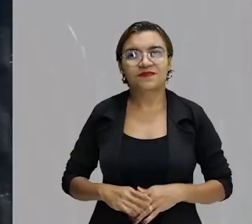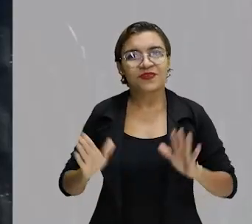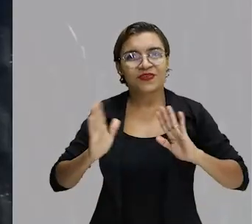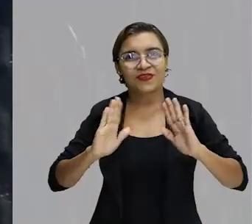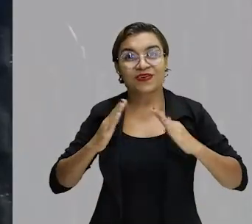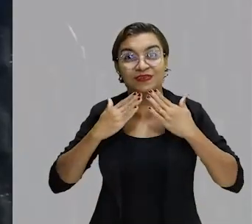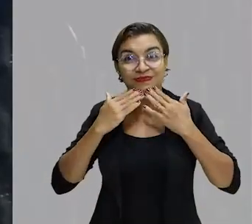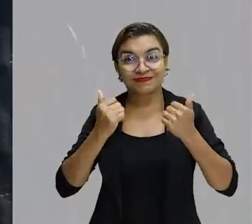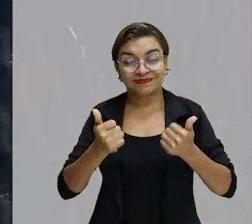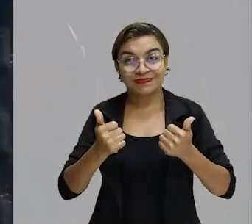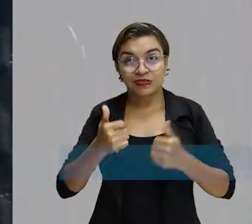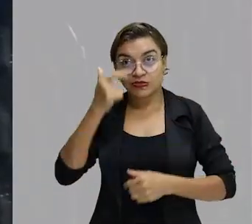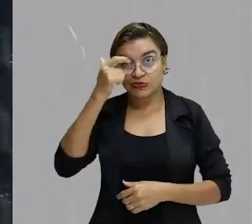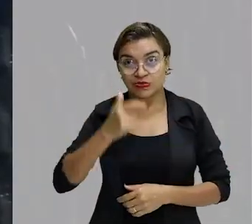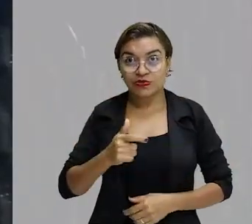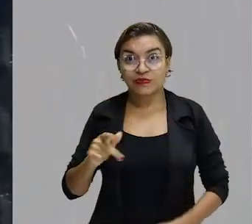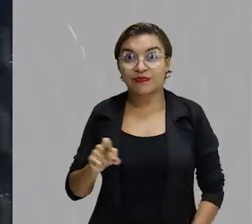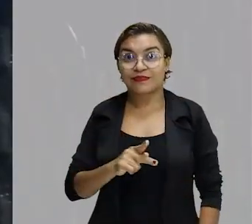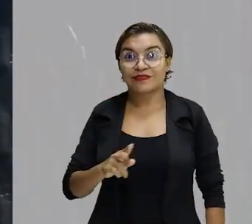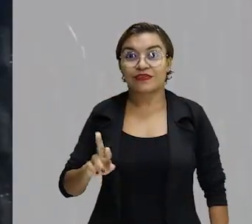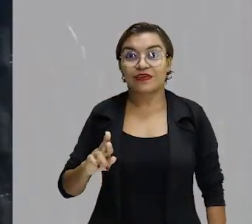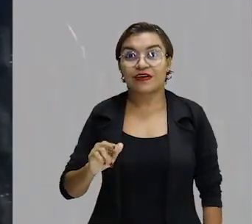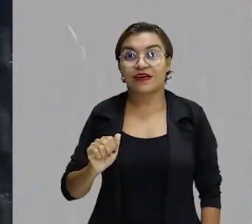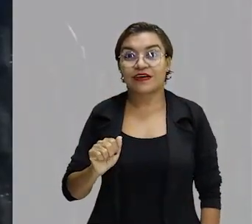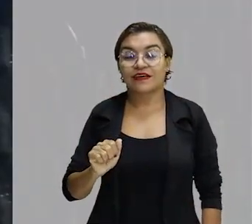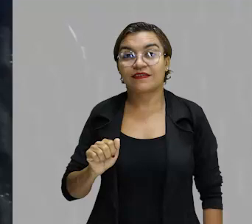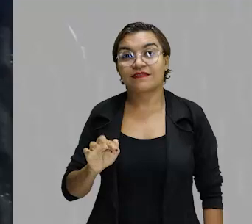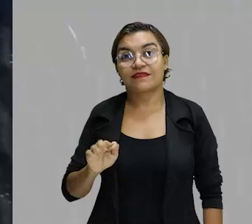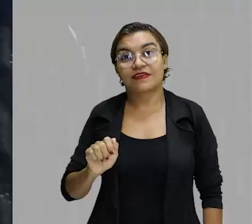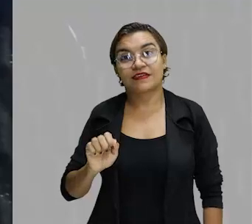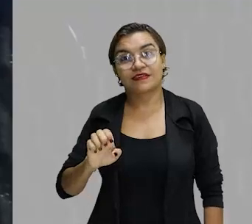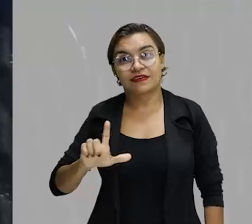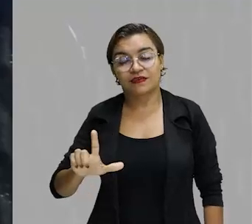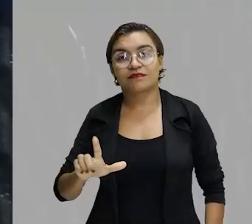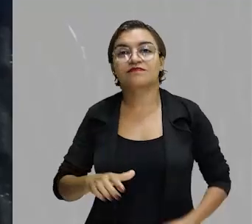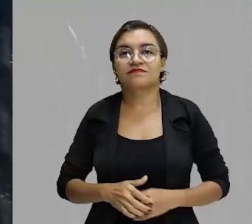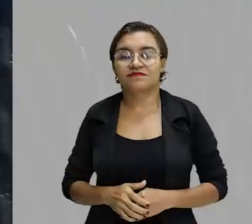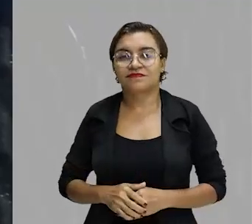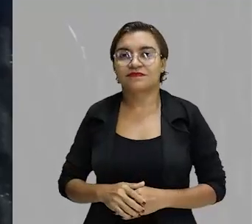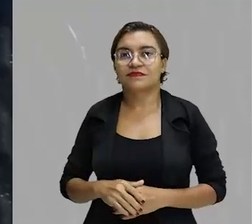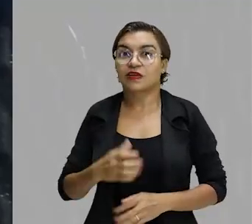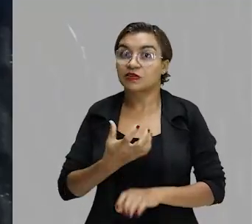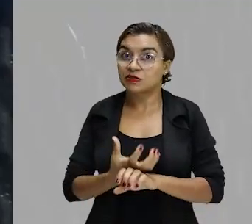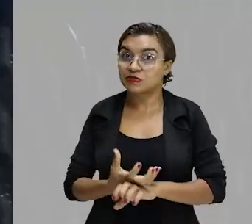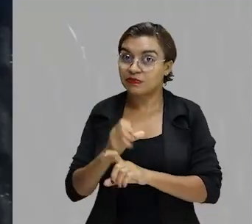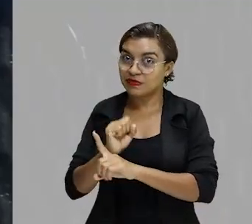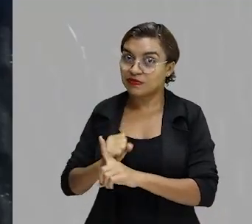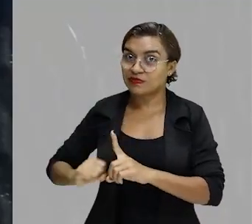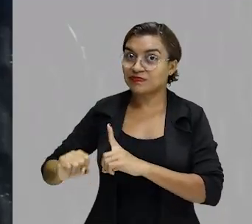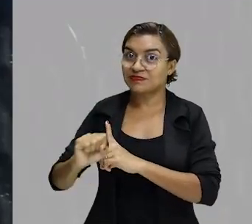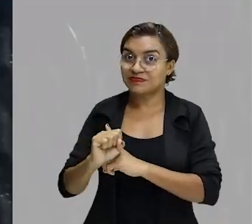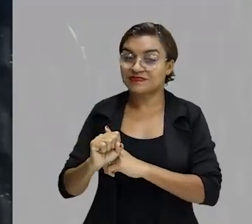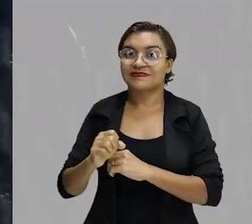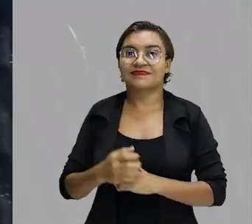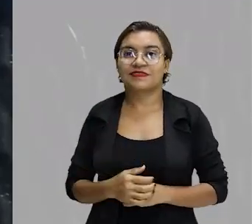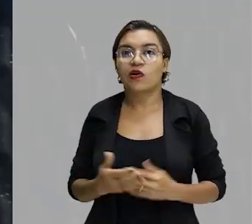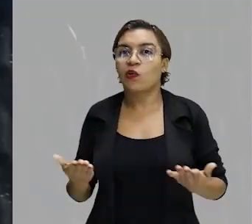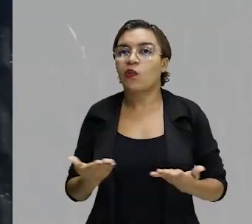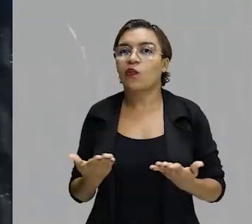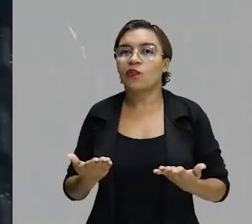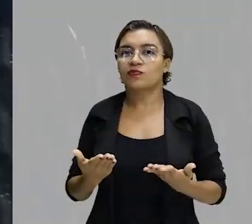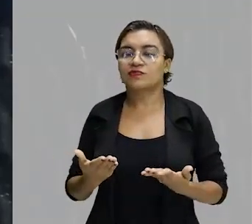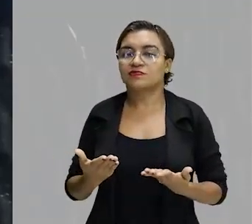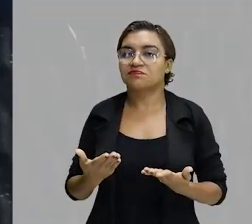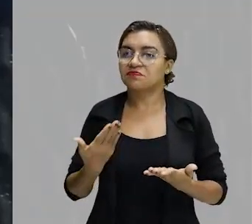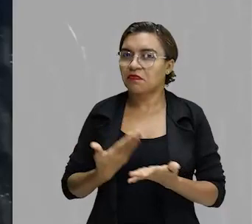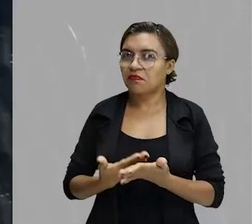Fala galera, tudo bem? Quem fala aqui com vocês é o professor Rafael Carlos, de Sociologia, da plataforma Gonçalves Dias. E a gente vai ter